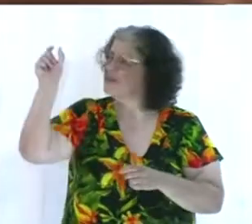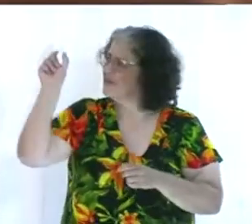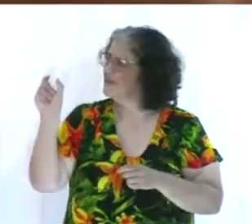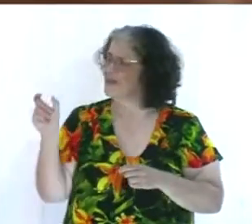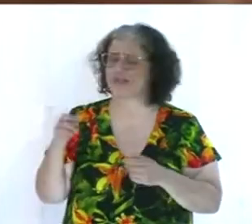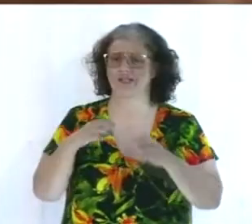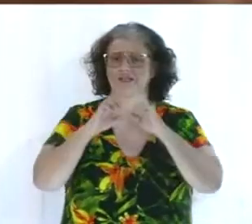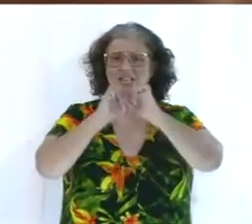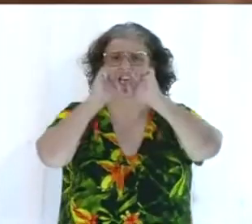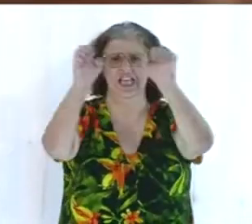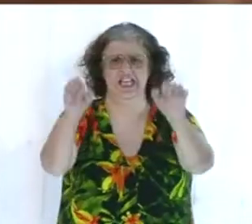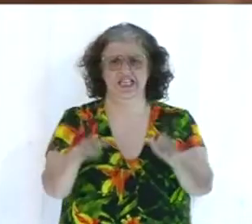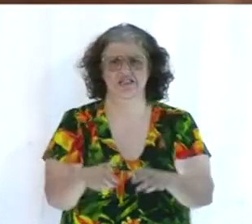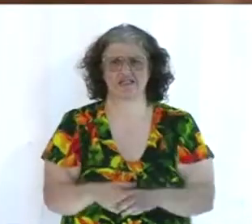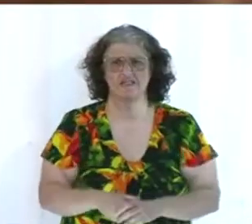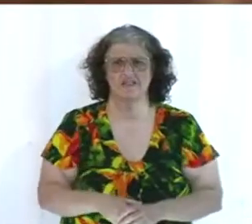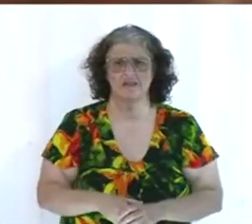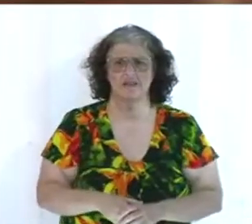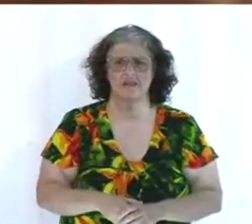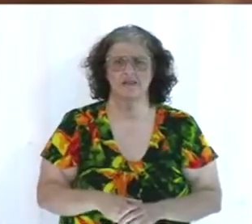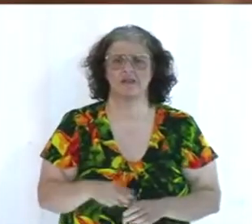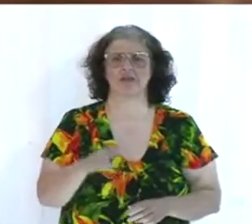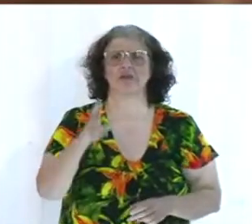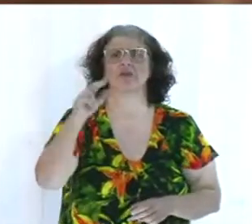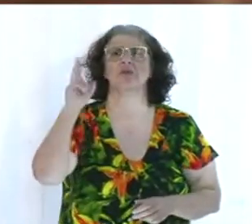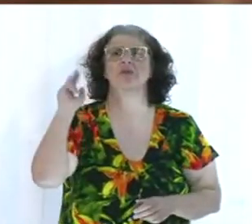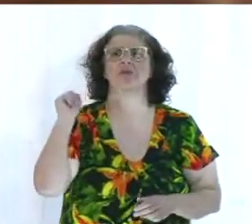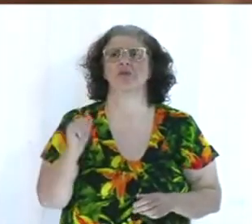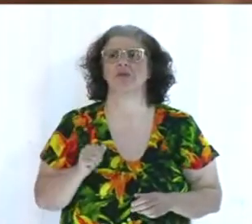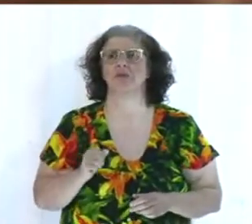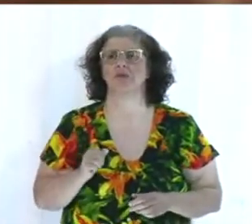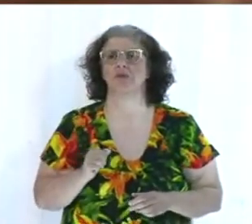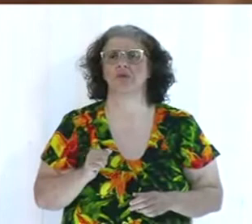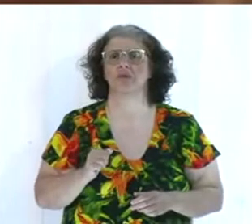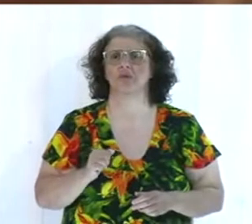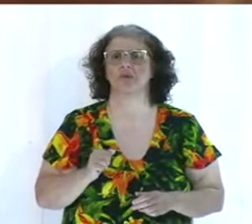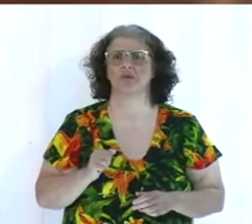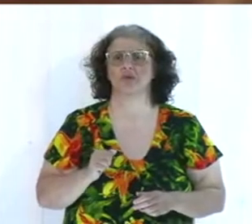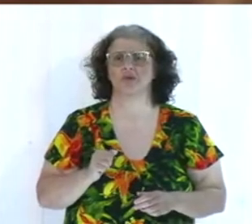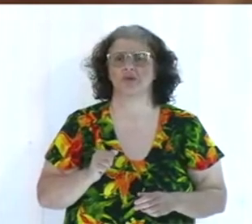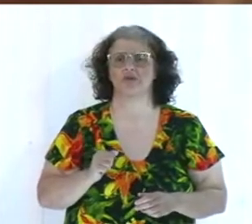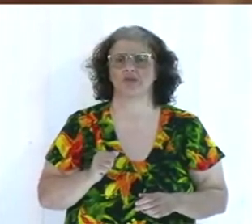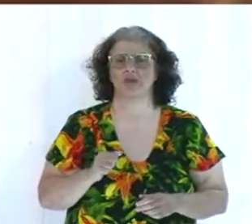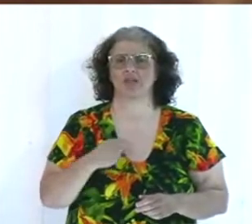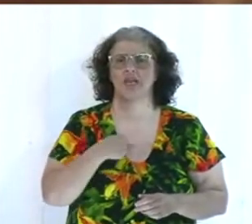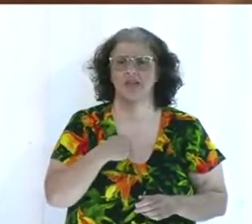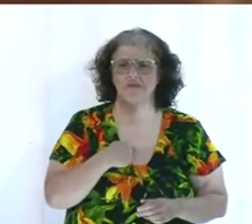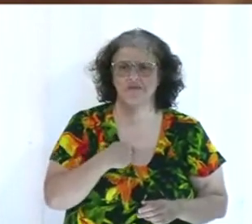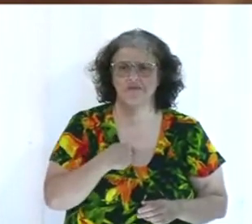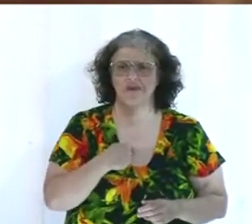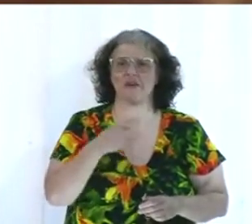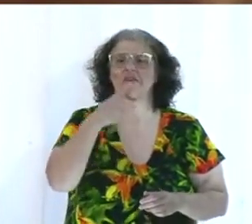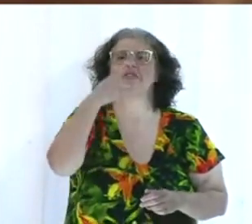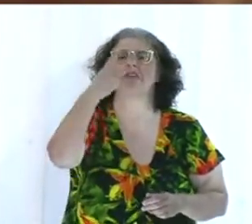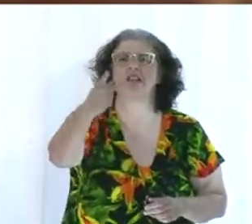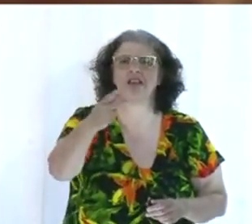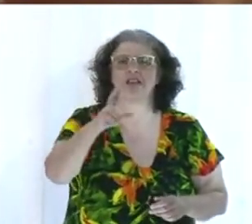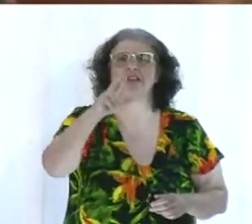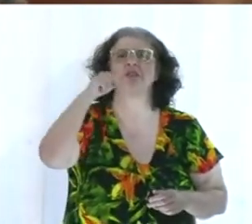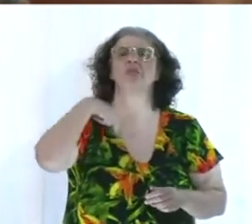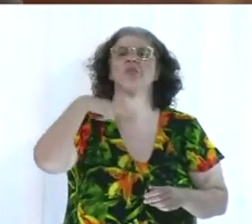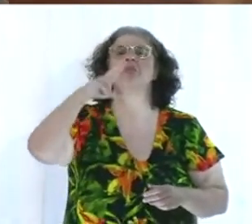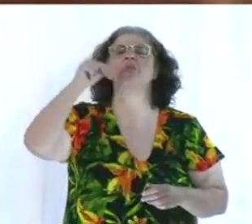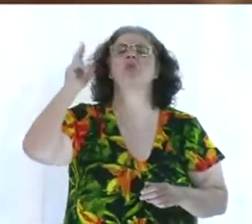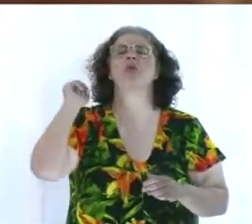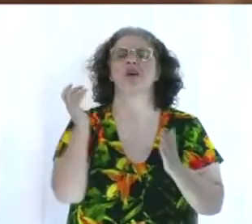dia que jamais seria um cristão, que seria um crente? Morri como um peixe, morri pela boca, mas louvado seja Deus, o Senhor